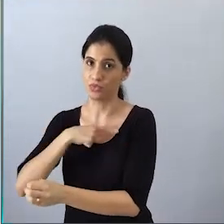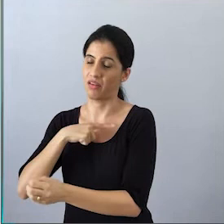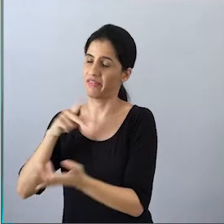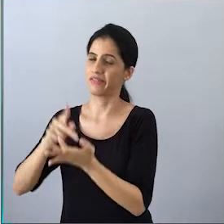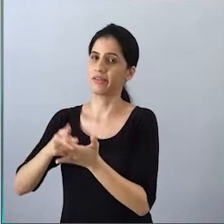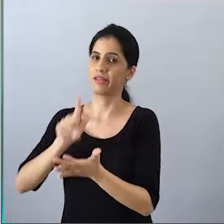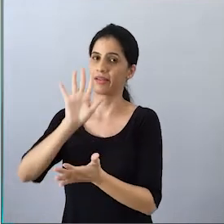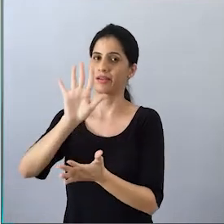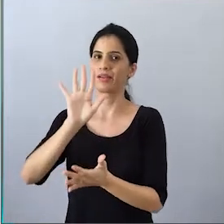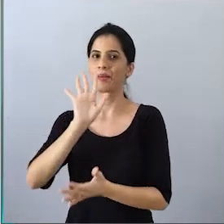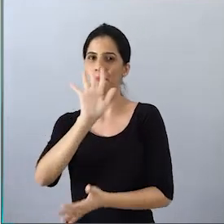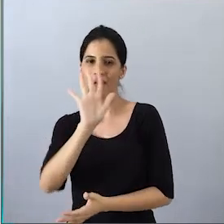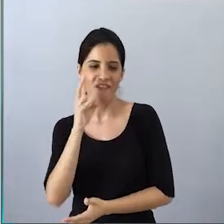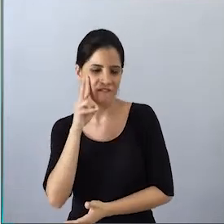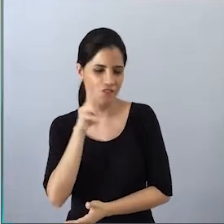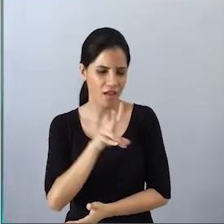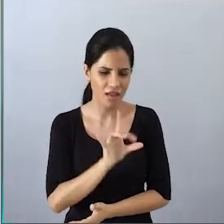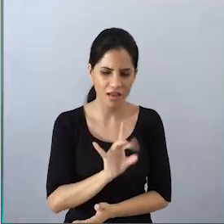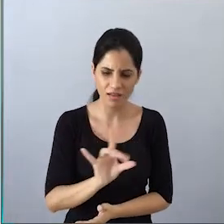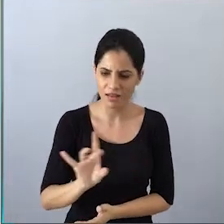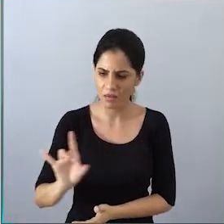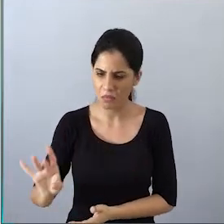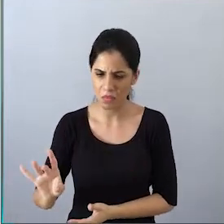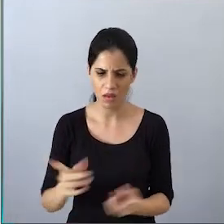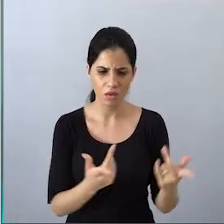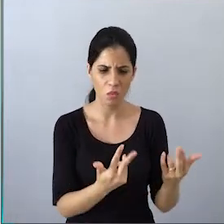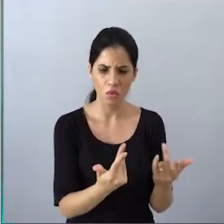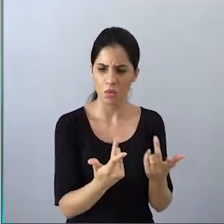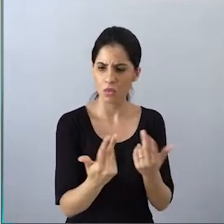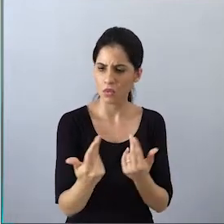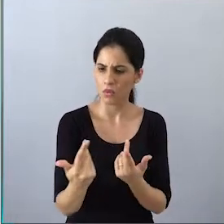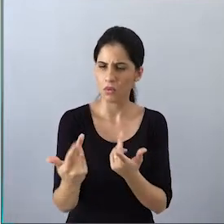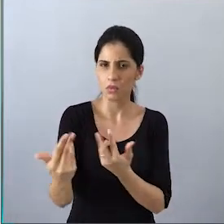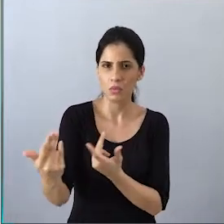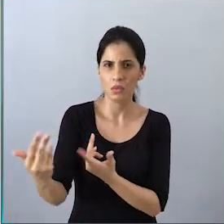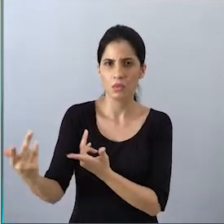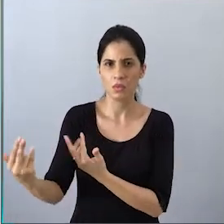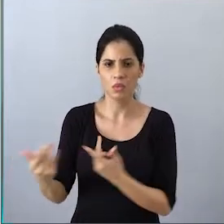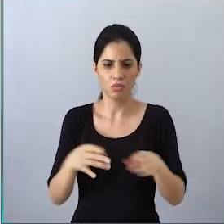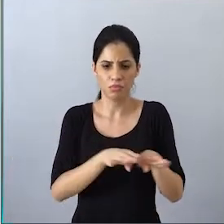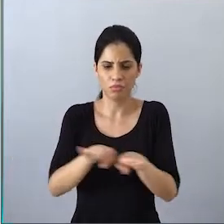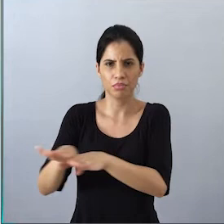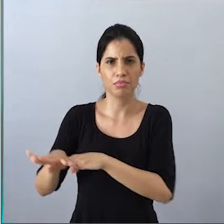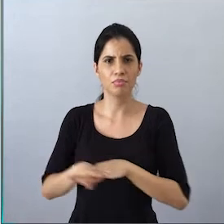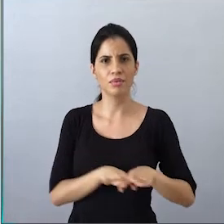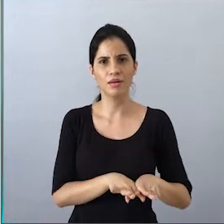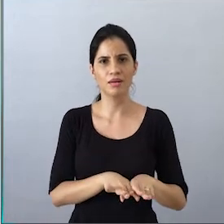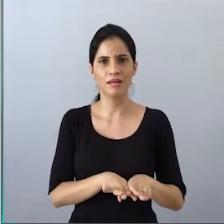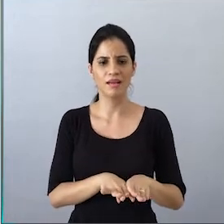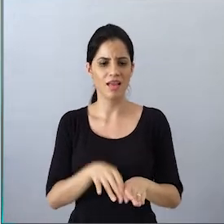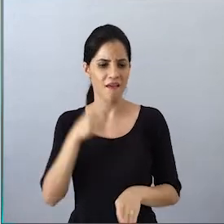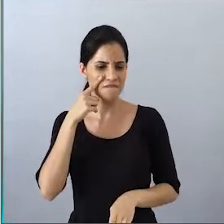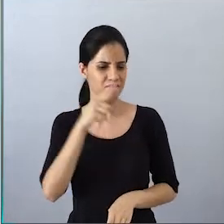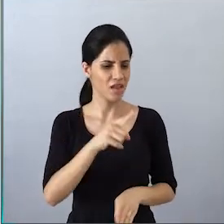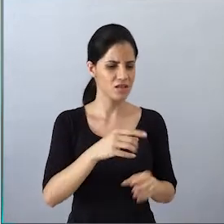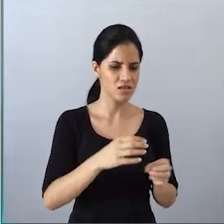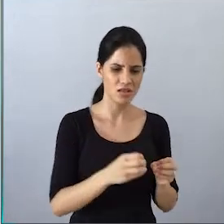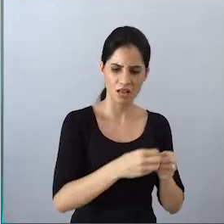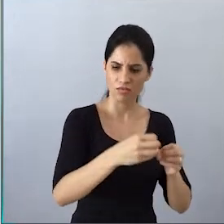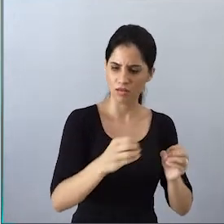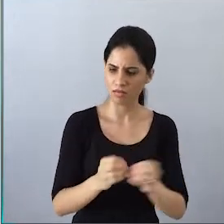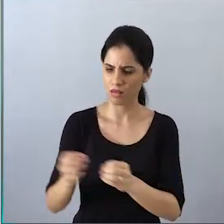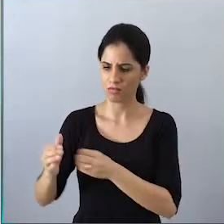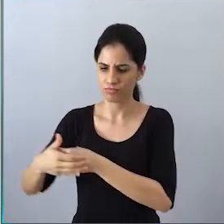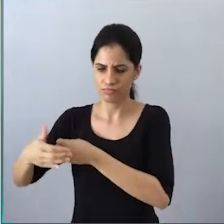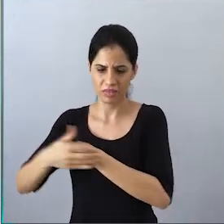tipos celulares em cada epitélio especificamente torna-se baixa. Assim, o epitélio detém alta celularidade de